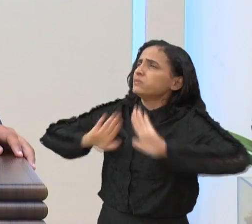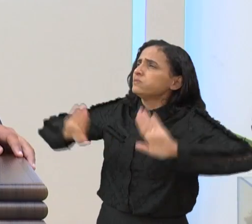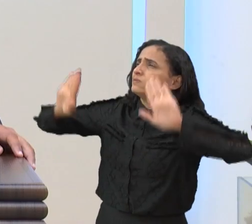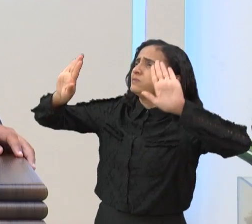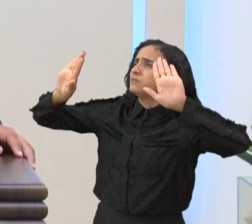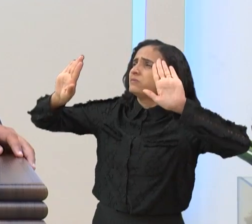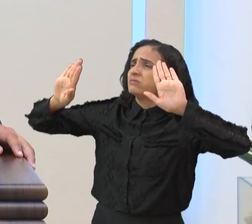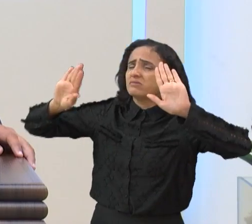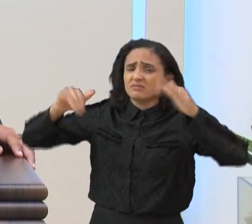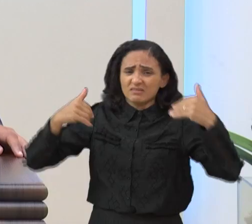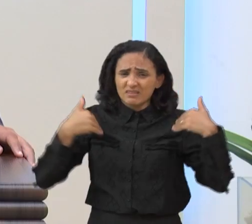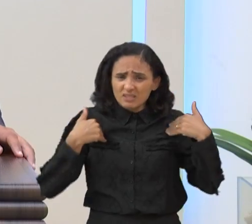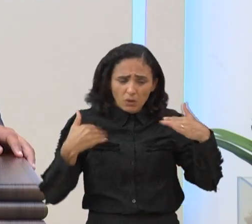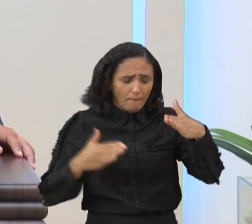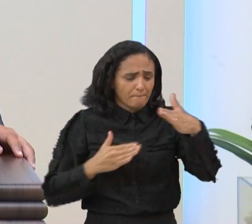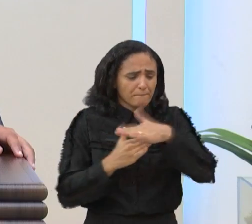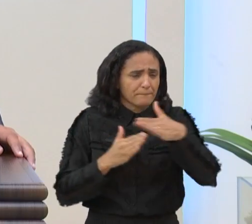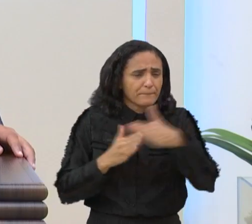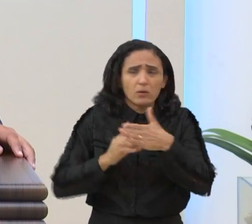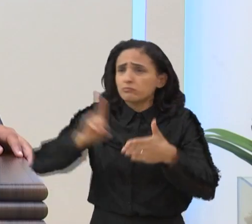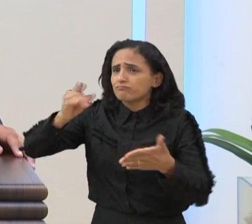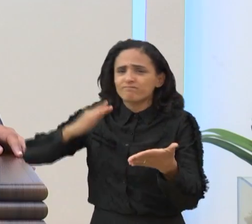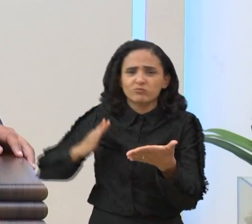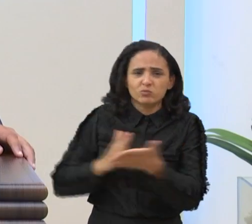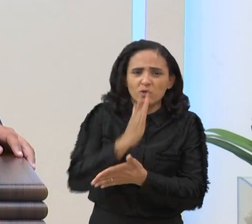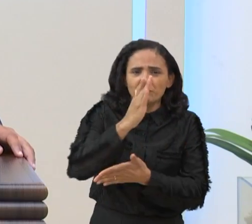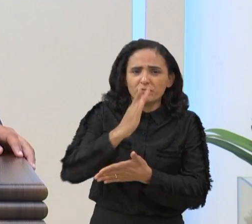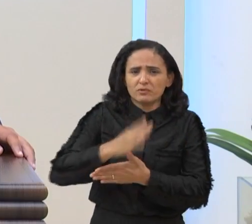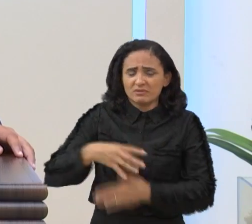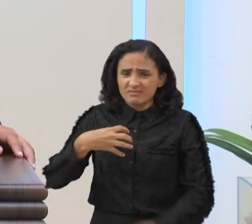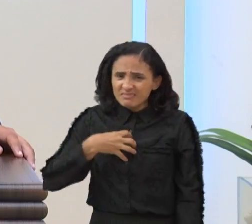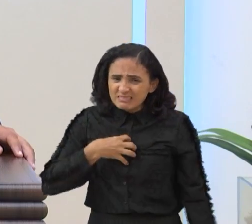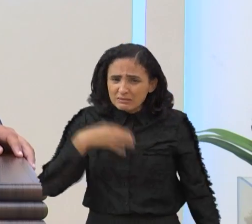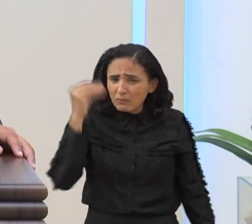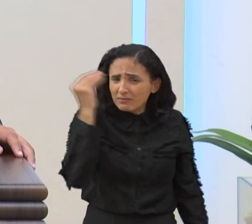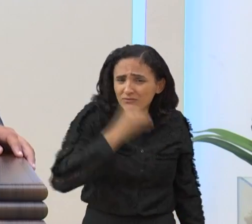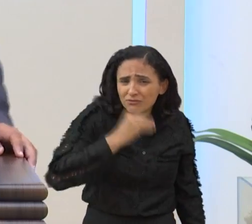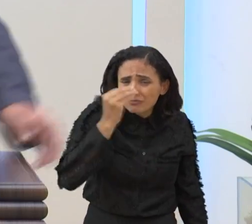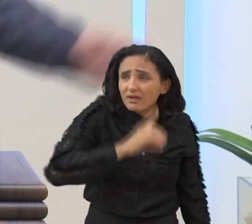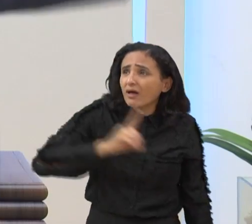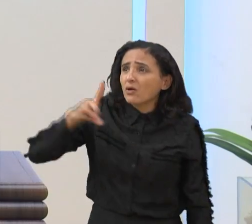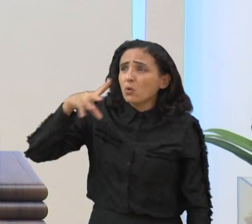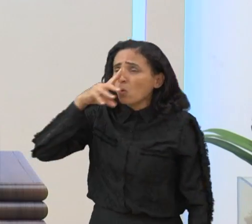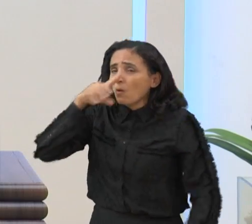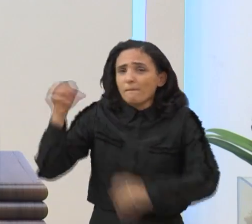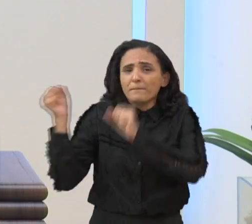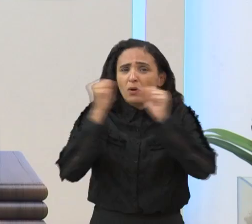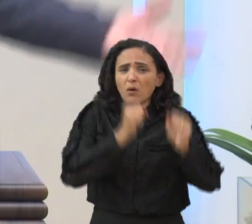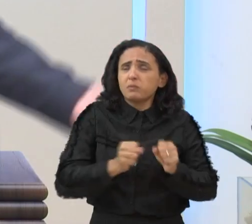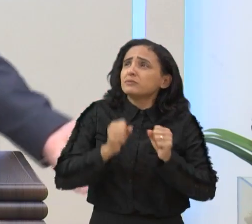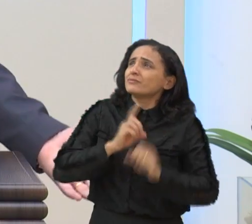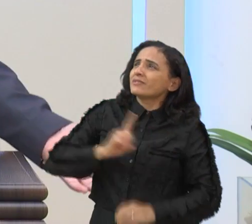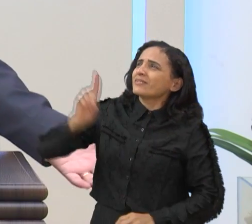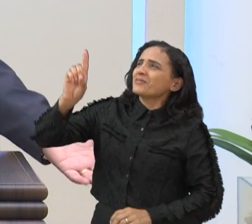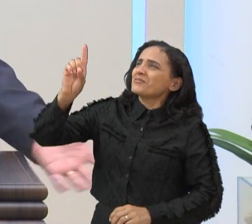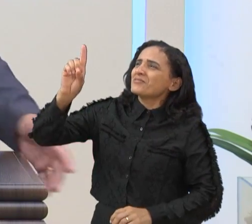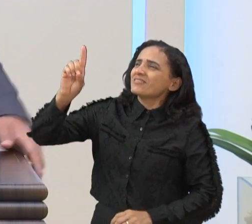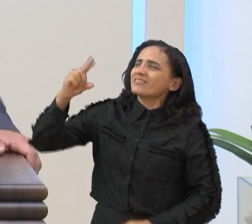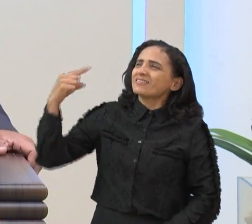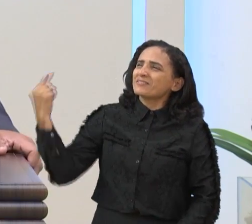sou mortal. Deus é poderoso, eu sou fraco. Deus é grande, eu sou